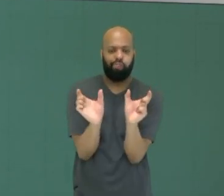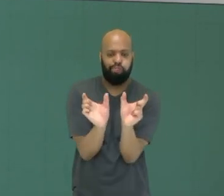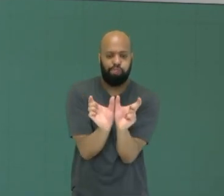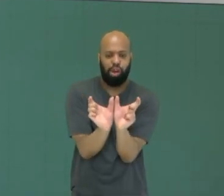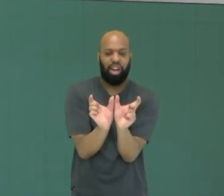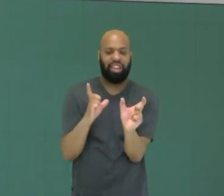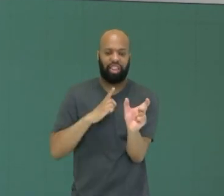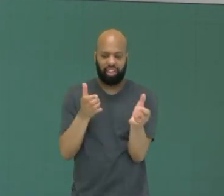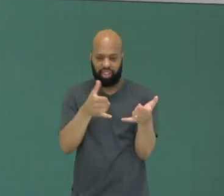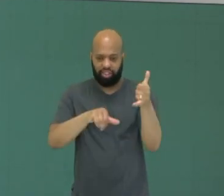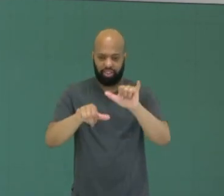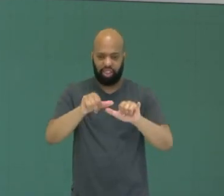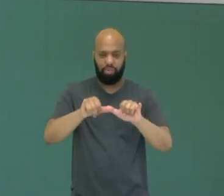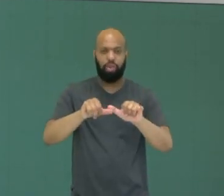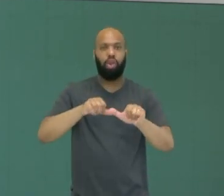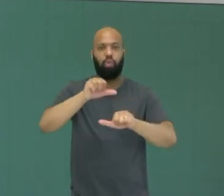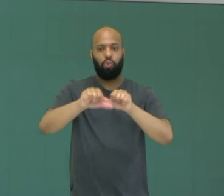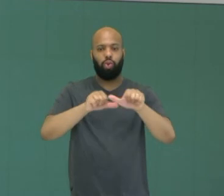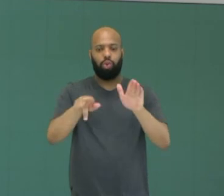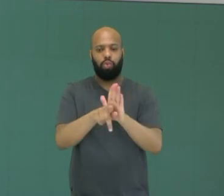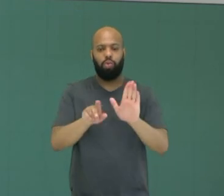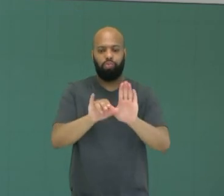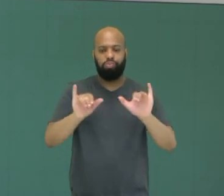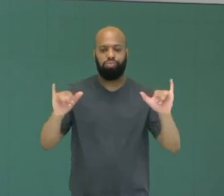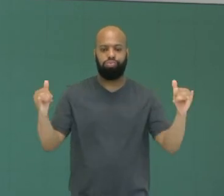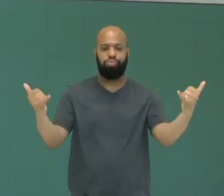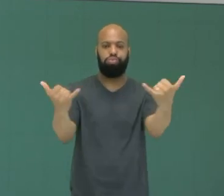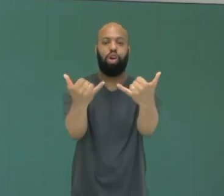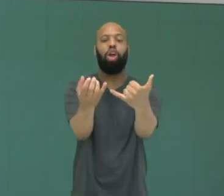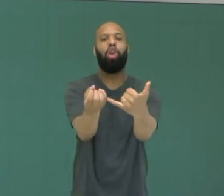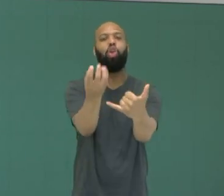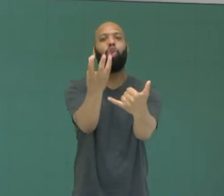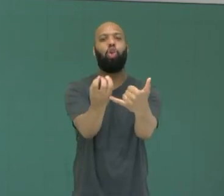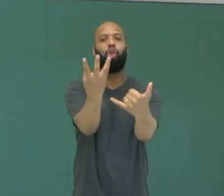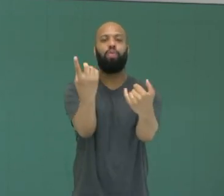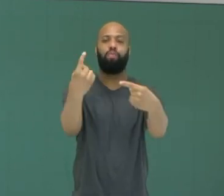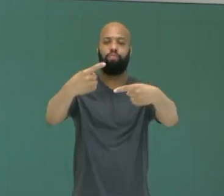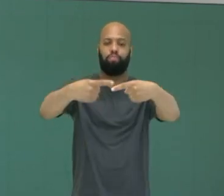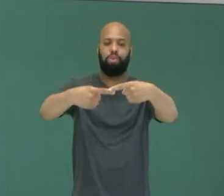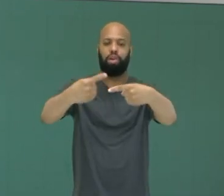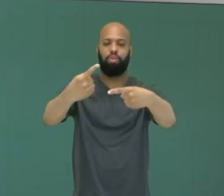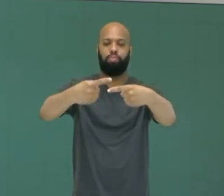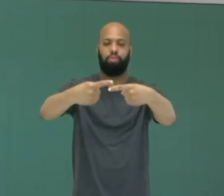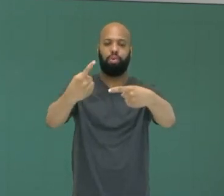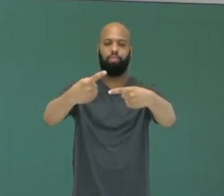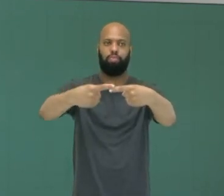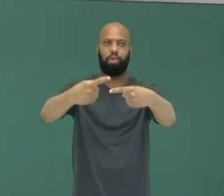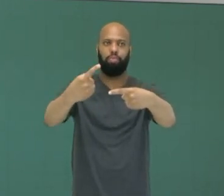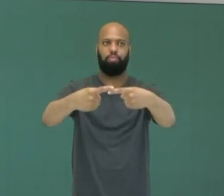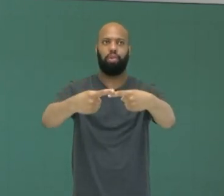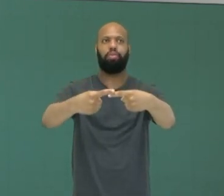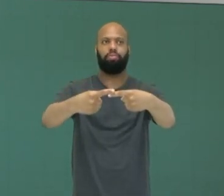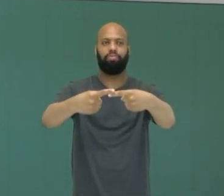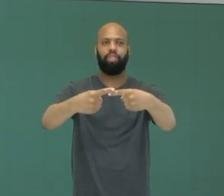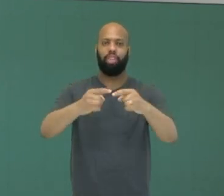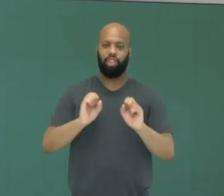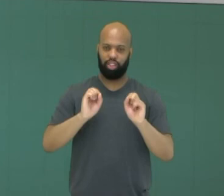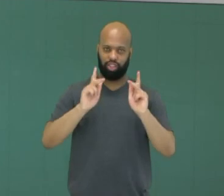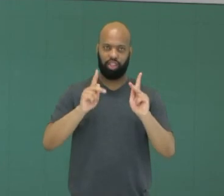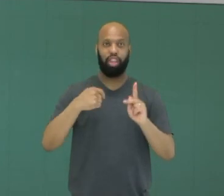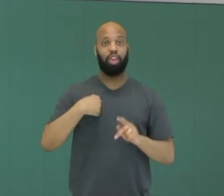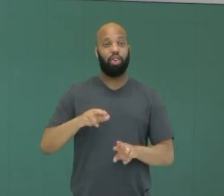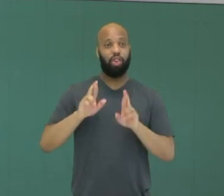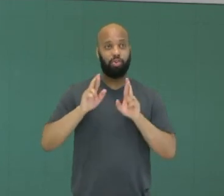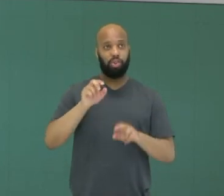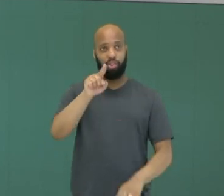química convertida em luminosa e o circuito está fechado e o processo está acontecendo normalmente. Espero que